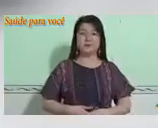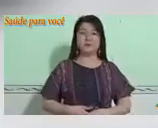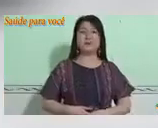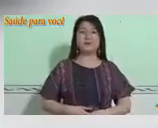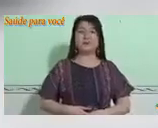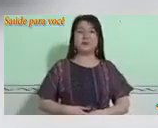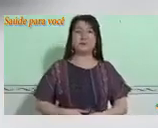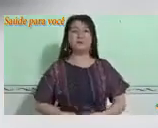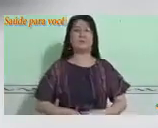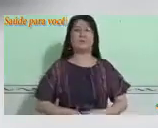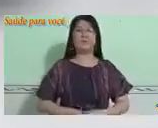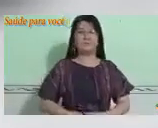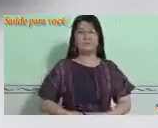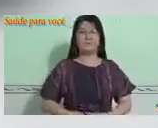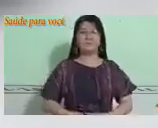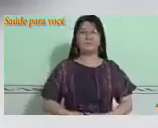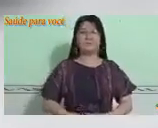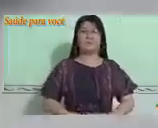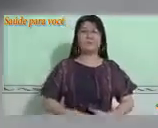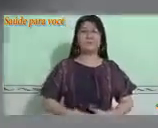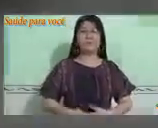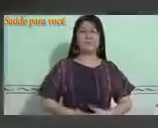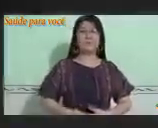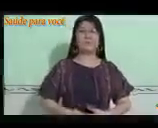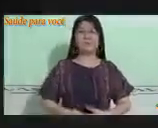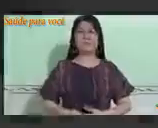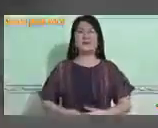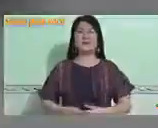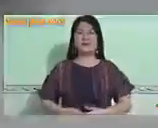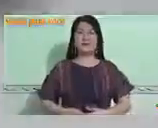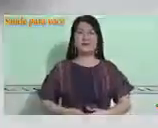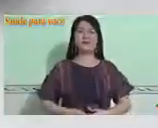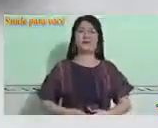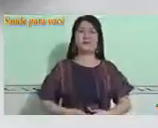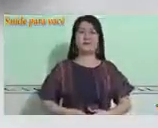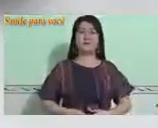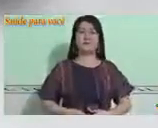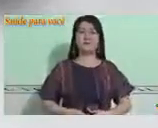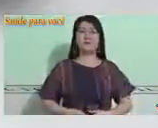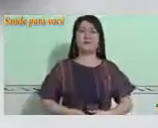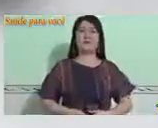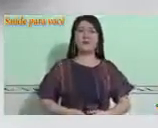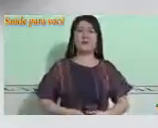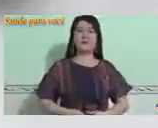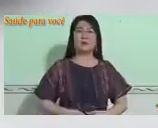Veja algumas dicas no vídeo seguinte.